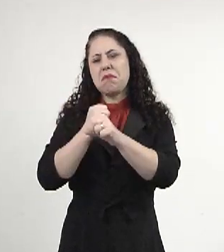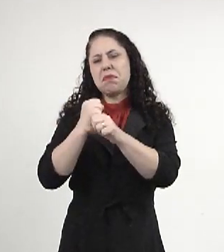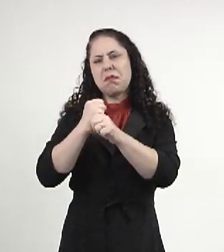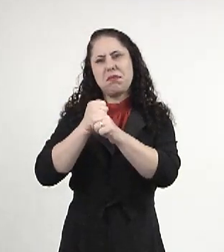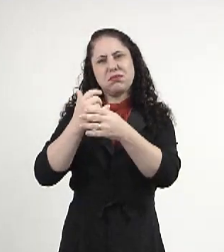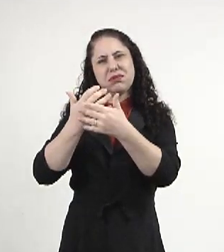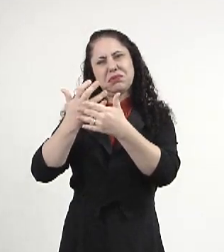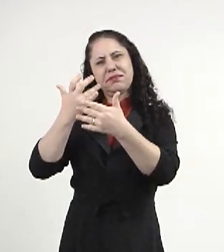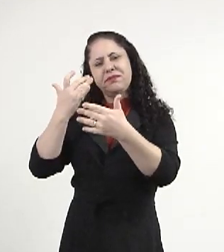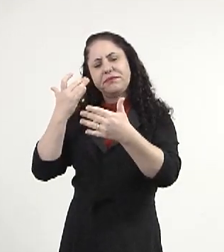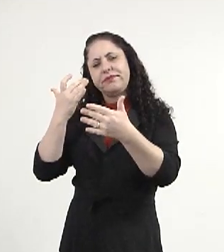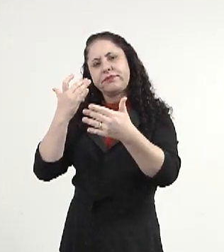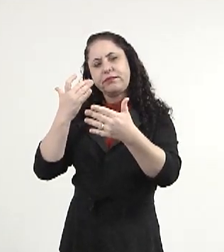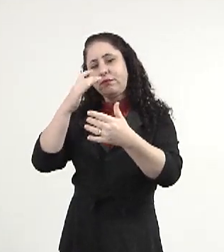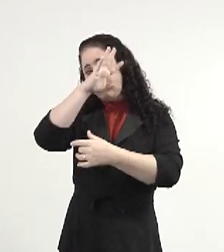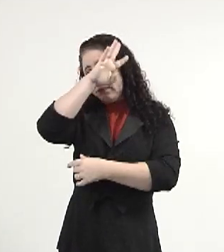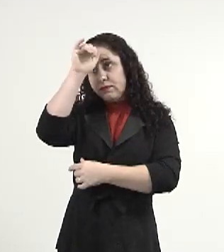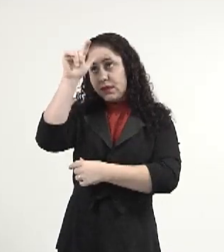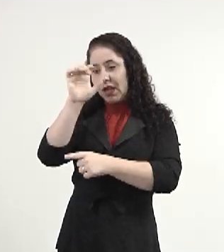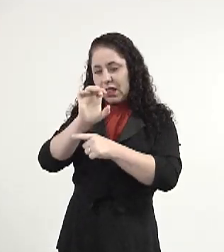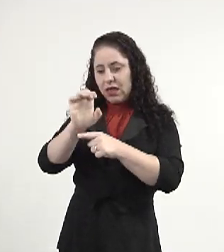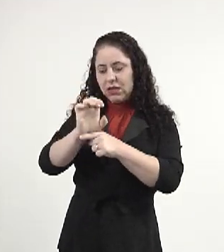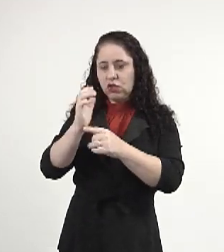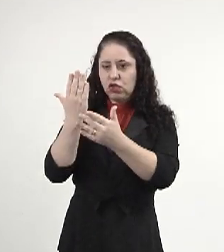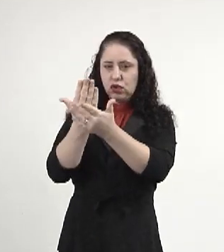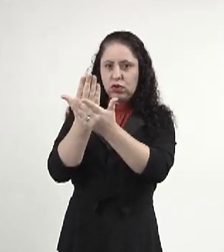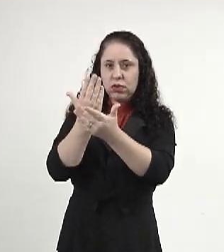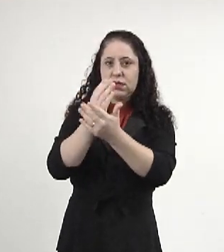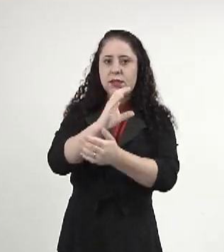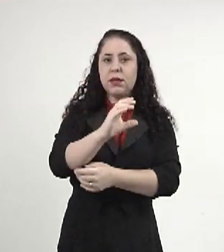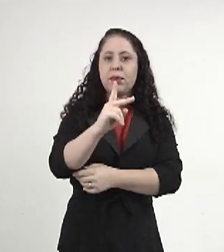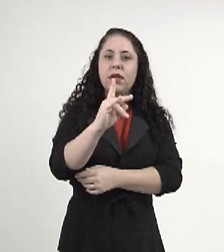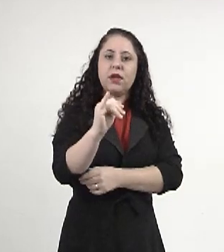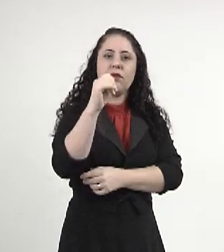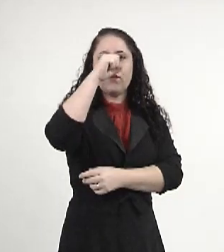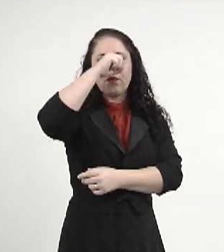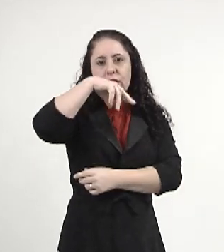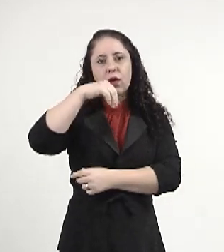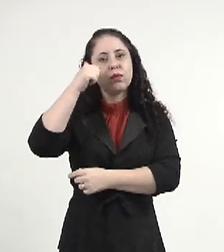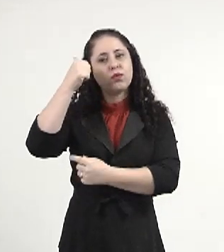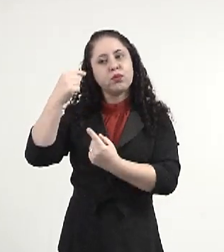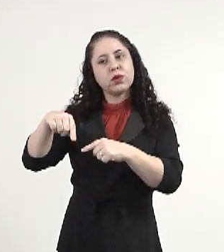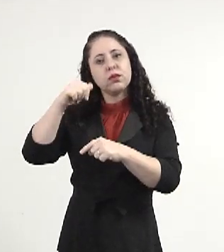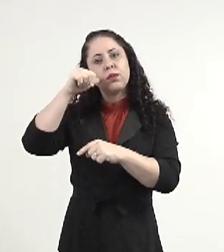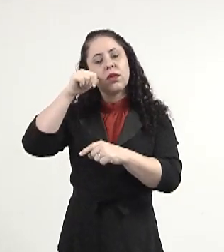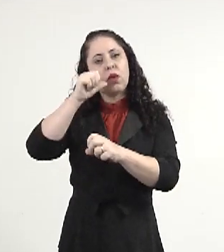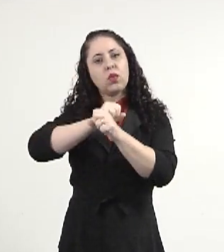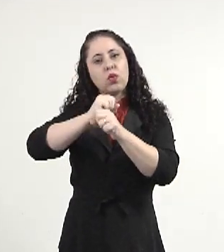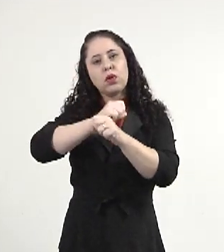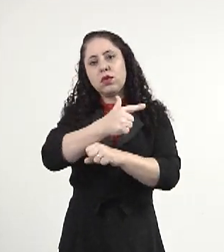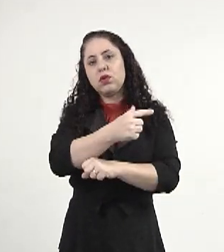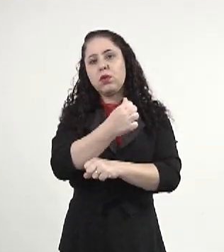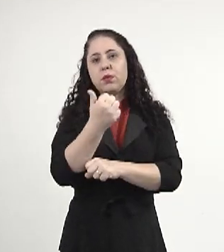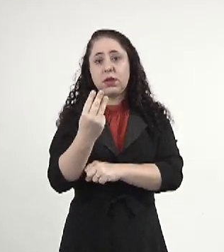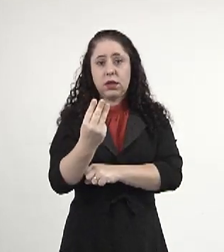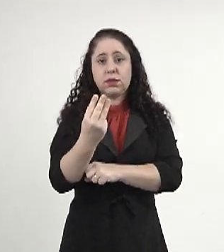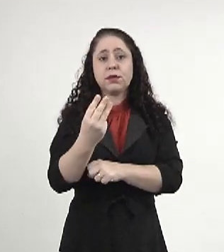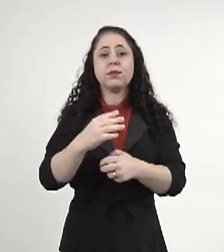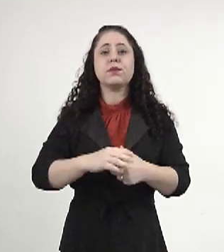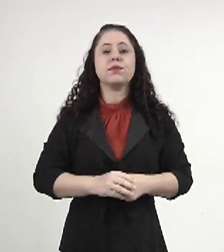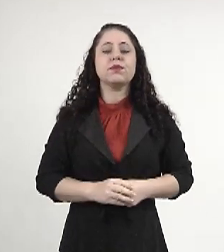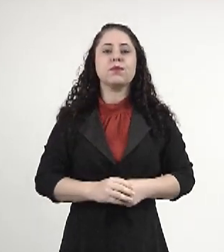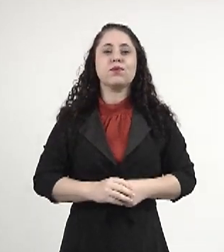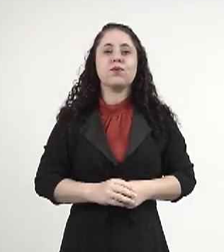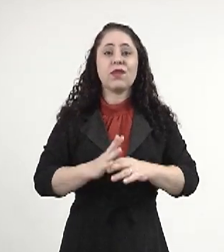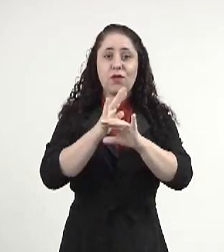Mato Grosso do Sul foi um dos estados estudados na CPI da violência contra as mulheres, que aconteceu no ano de 2013.